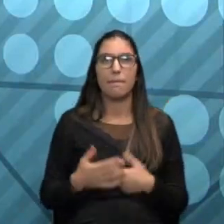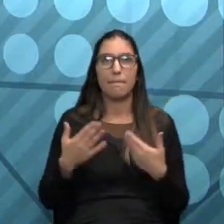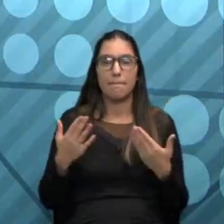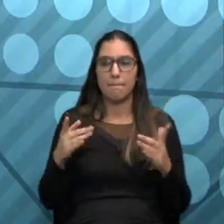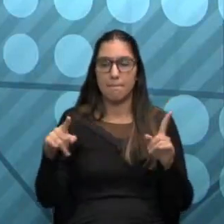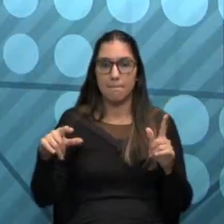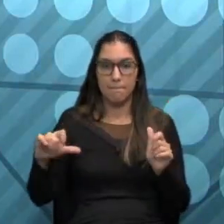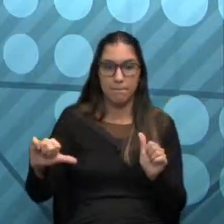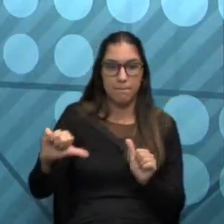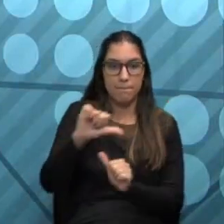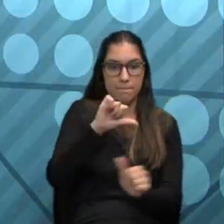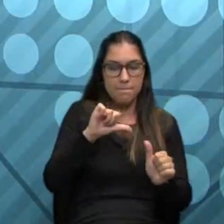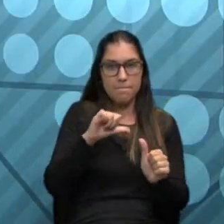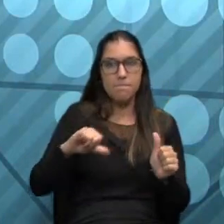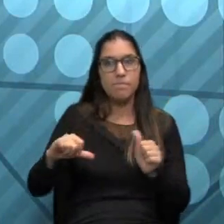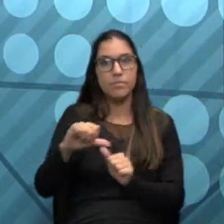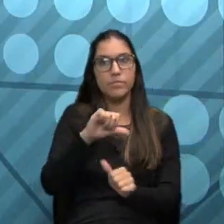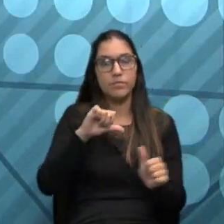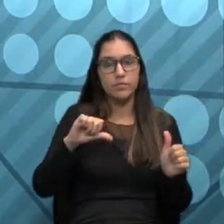essa troca